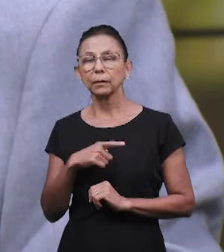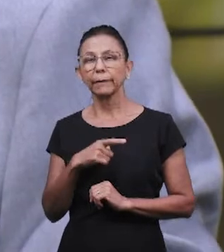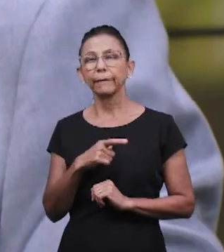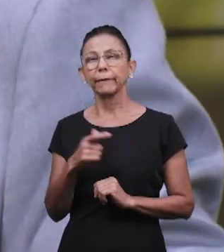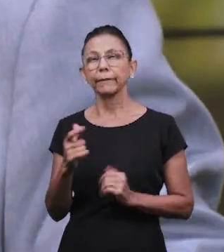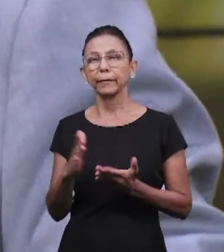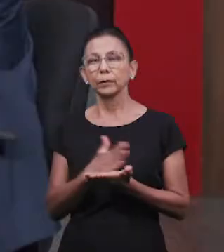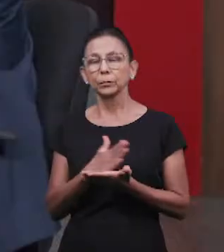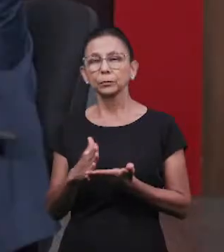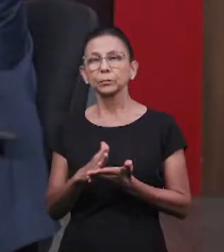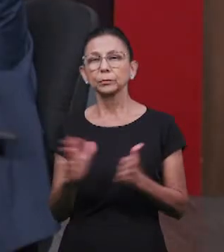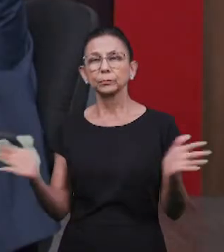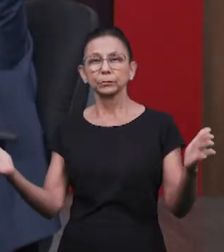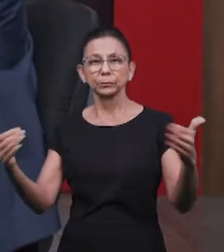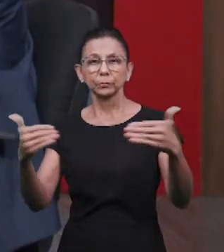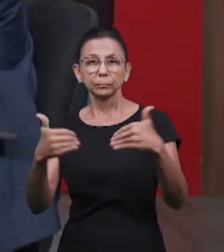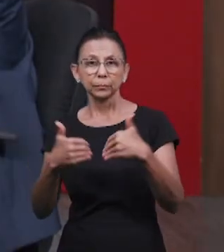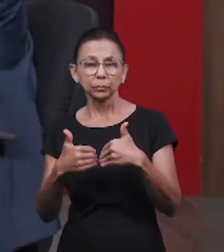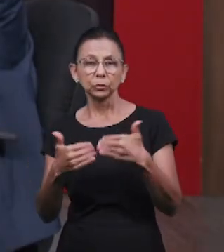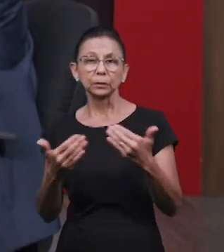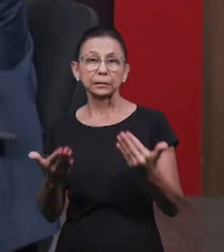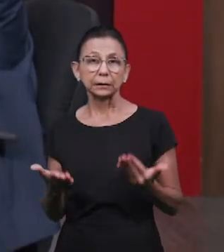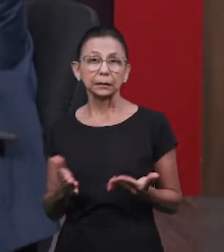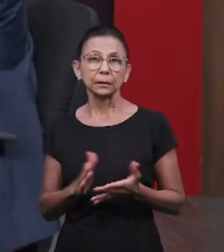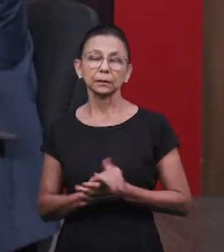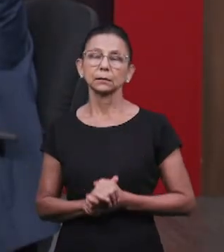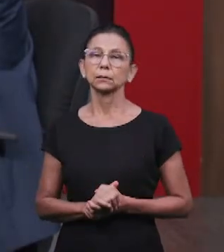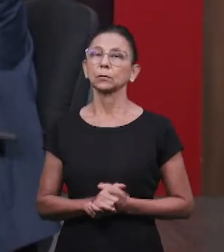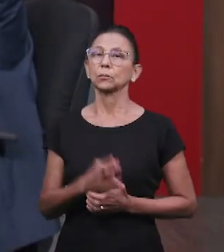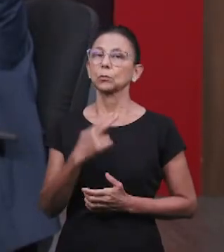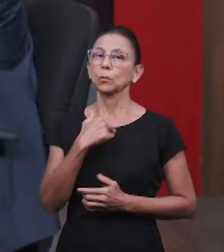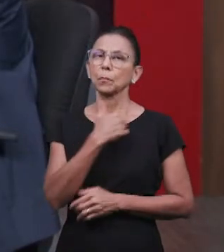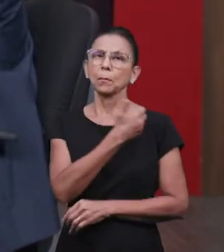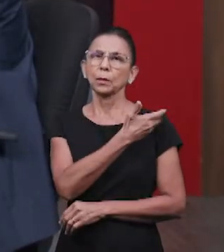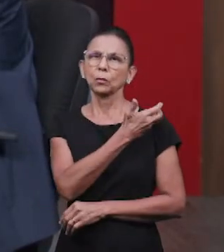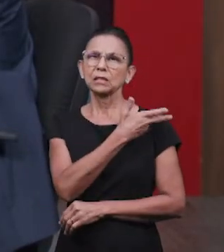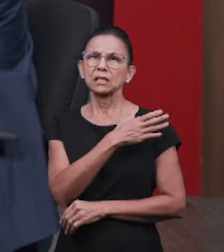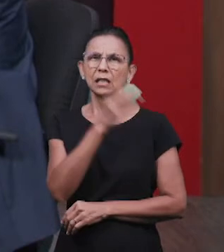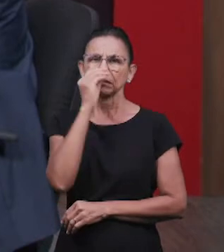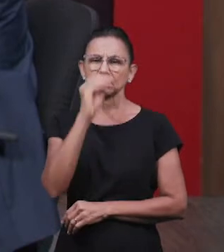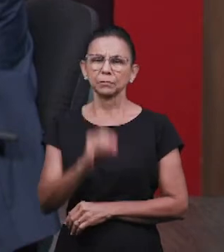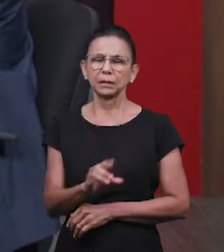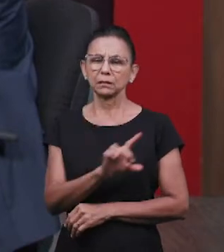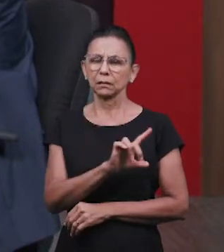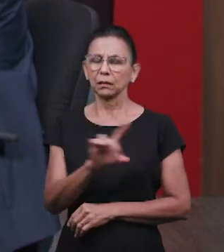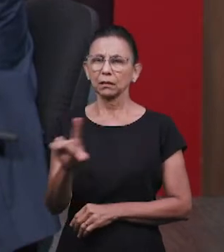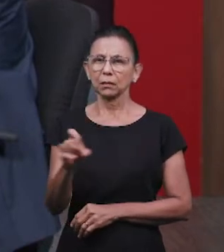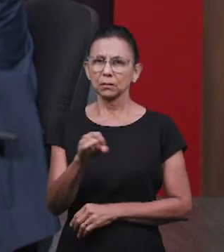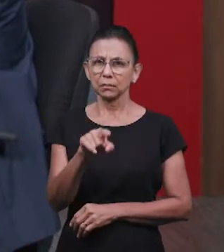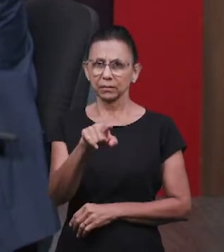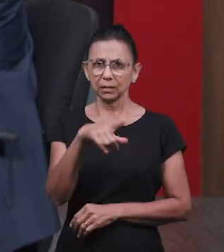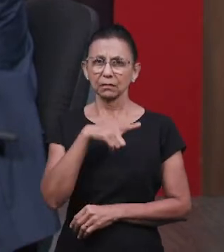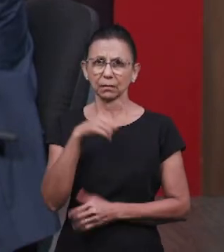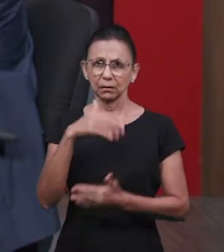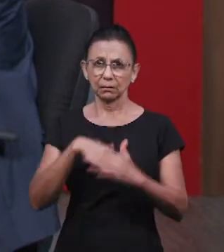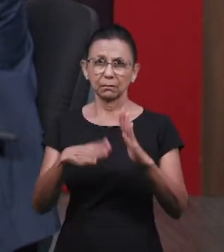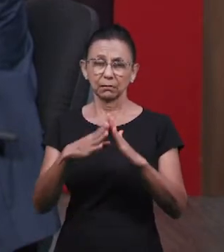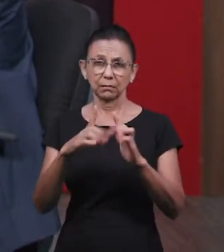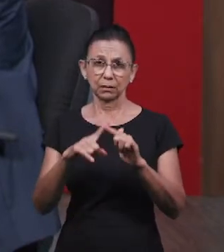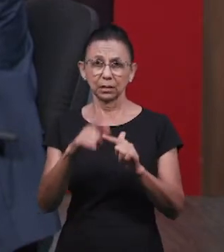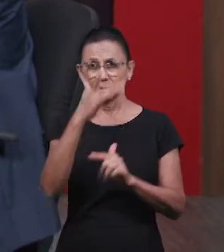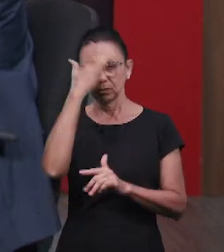falar sobre não fazermos acepção de pessoas. Então, você tem uma criança autista dentro da